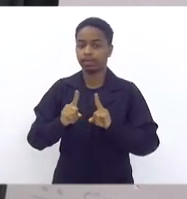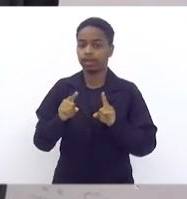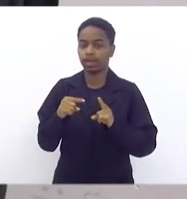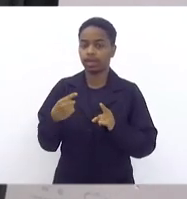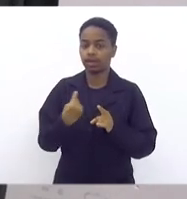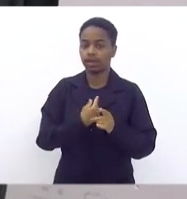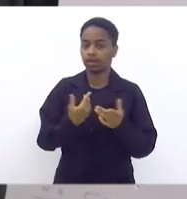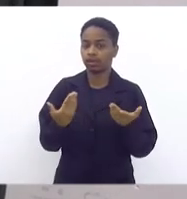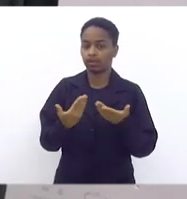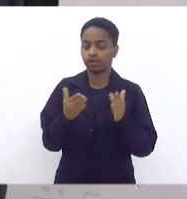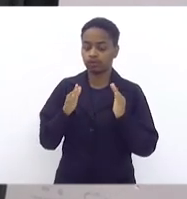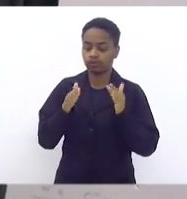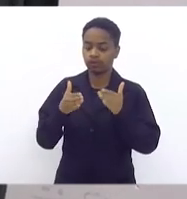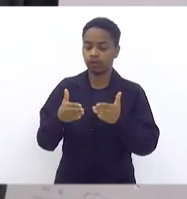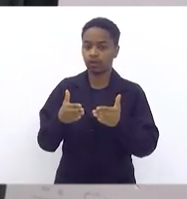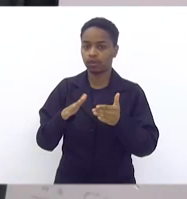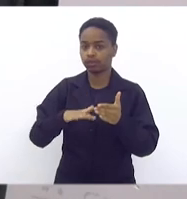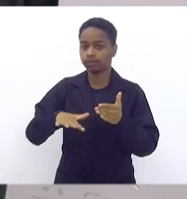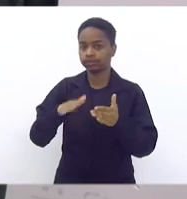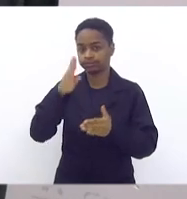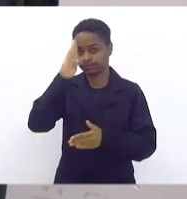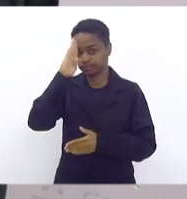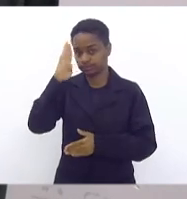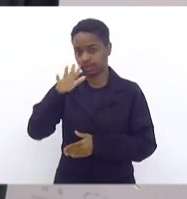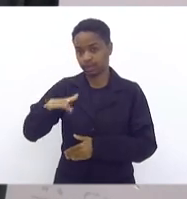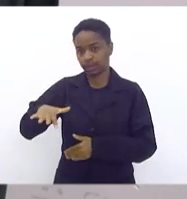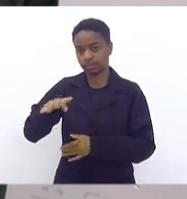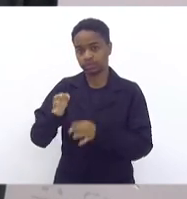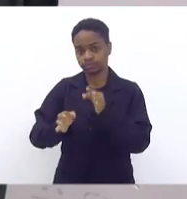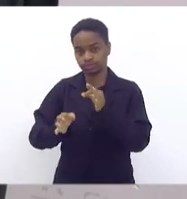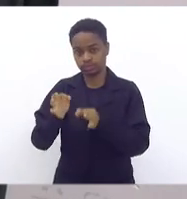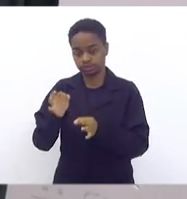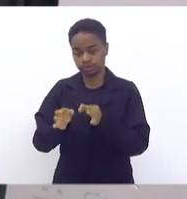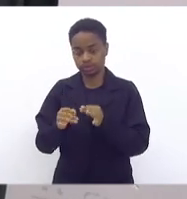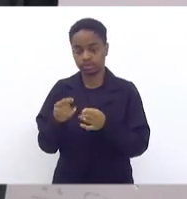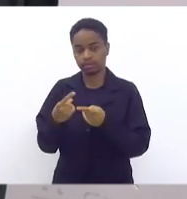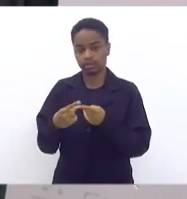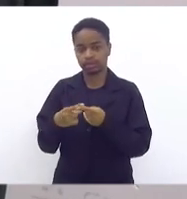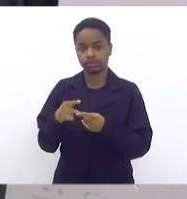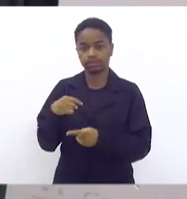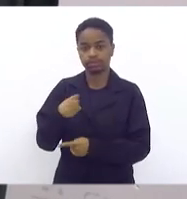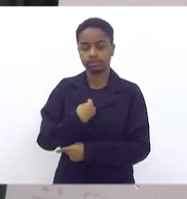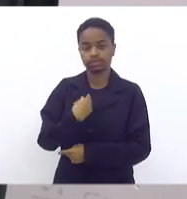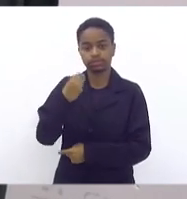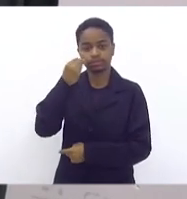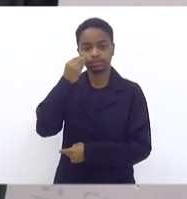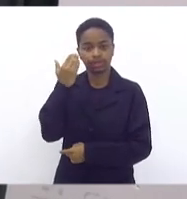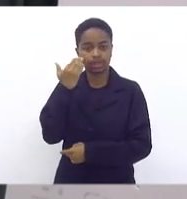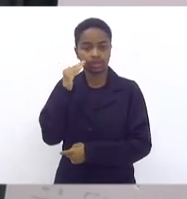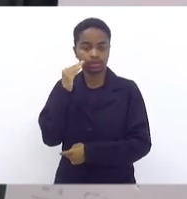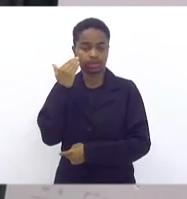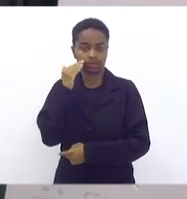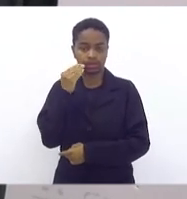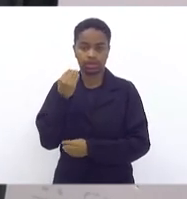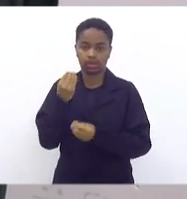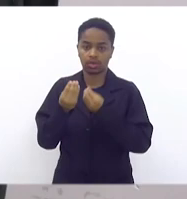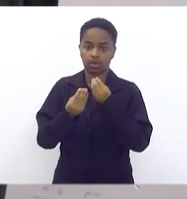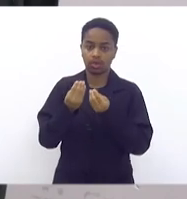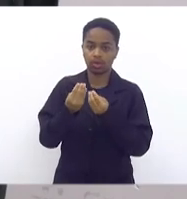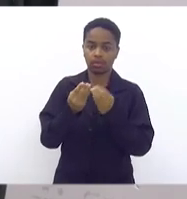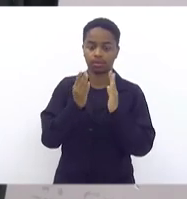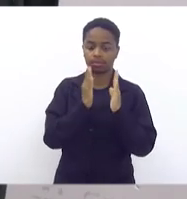num num momento fundamental também para o sistema de justiça para que a gente possa compreender Quais são os passo a